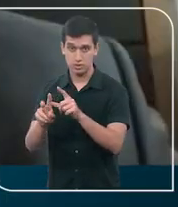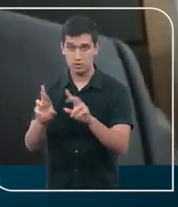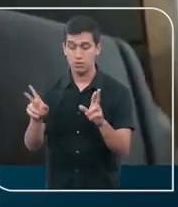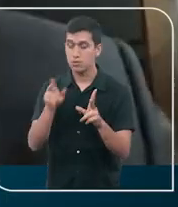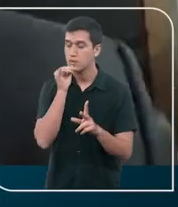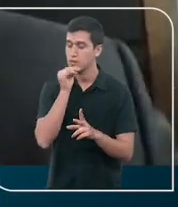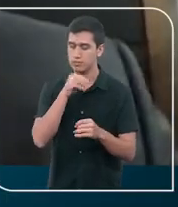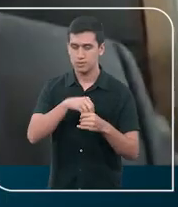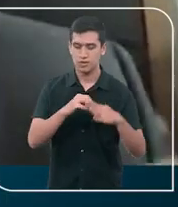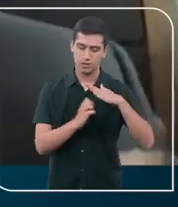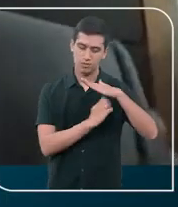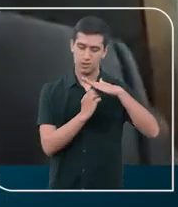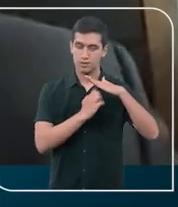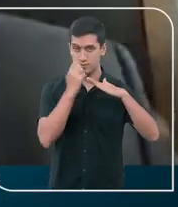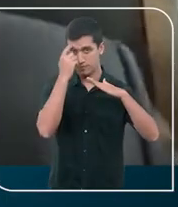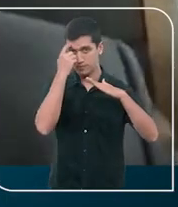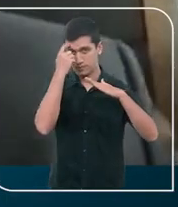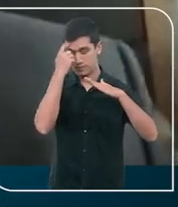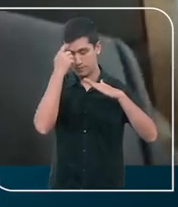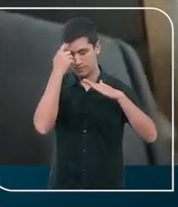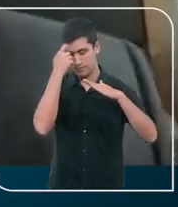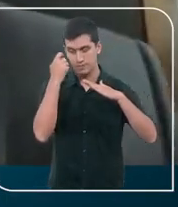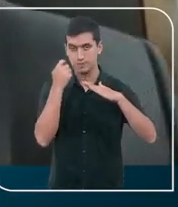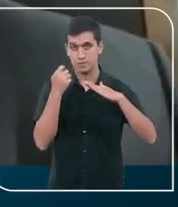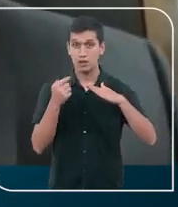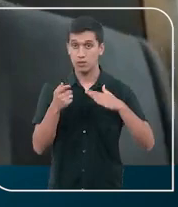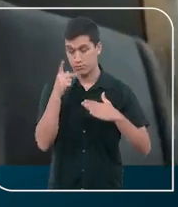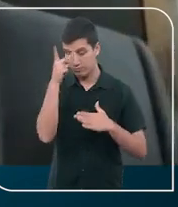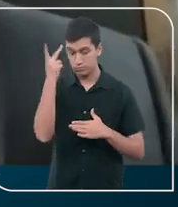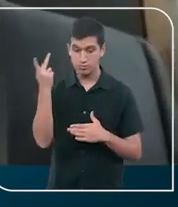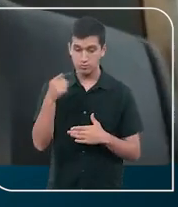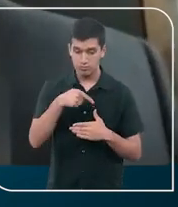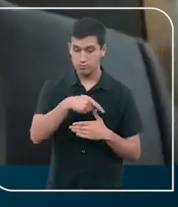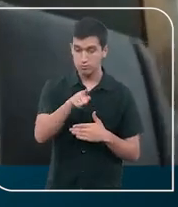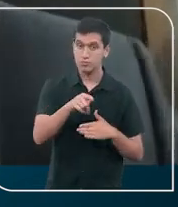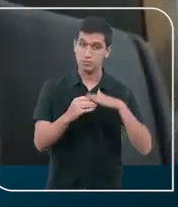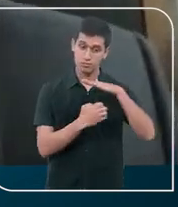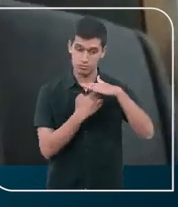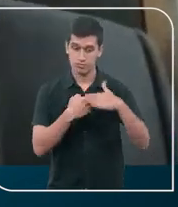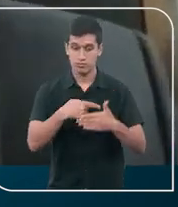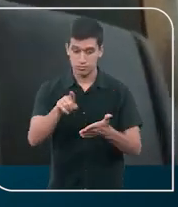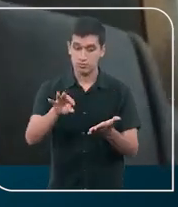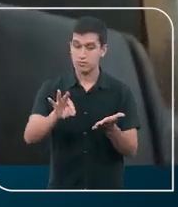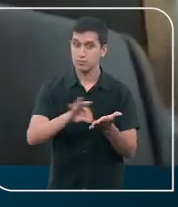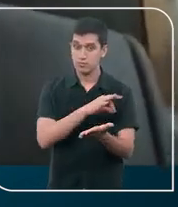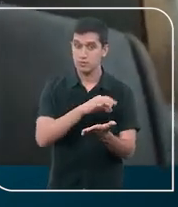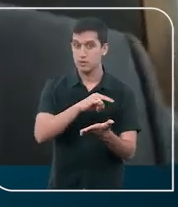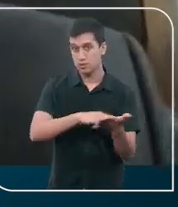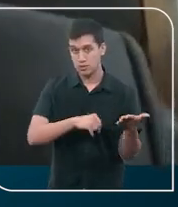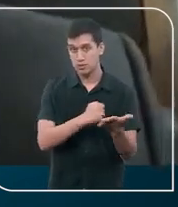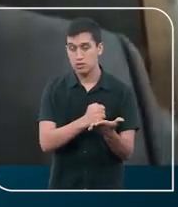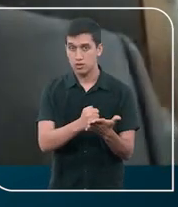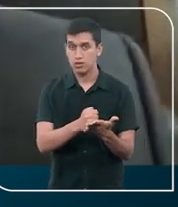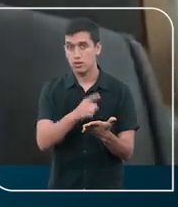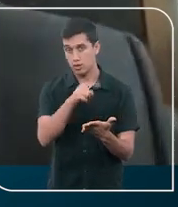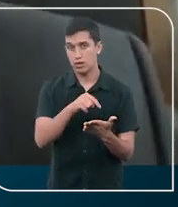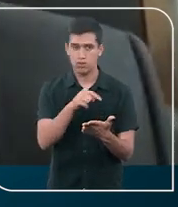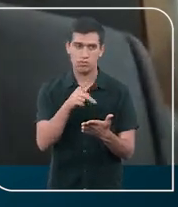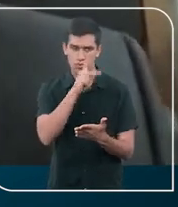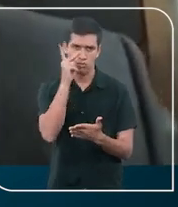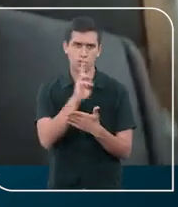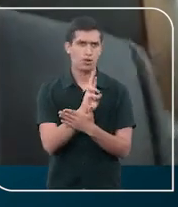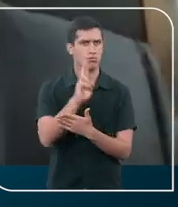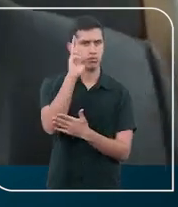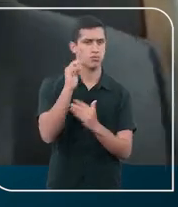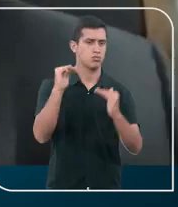exemplo, quem assina, né, um contrato, por exemplo, numa empresa, é o seu sócio ou aquele que tem poderes de